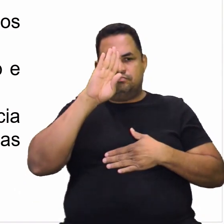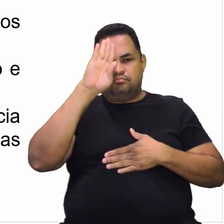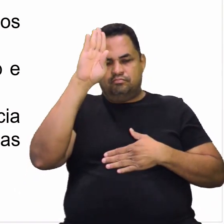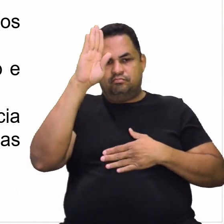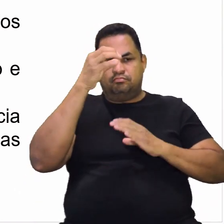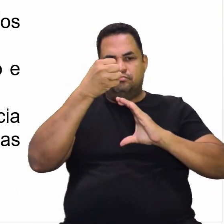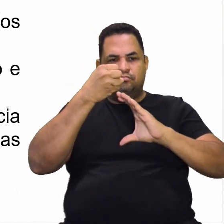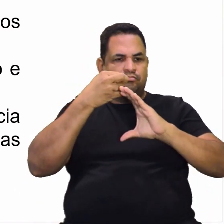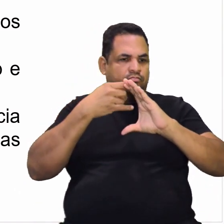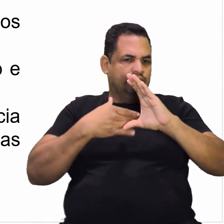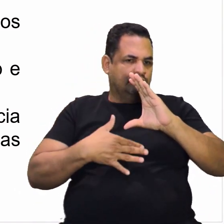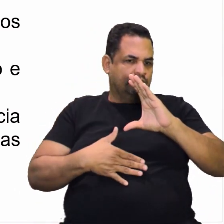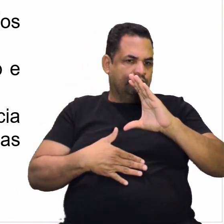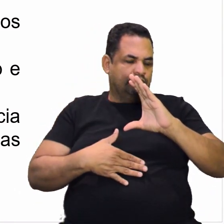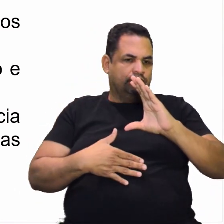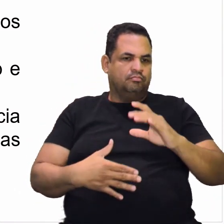era